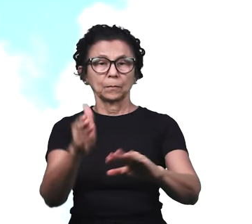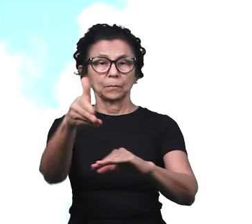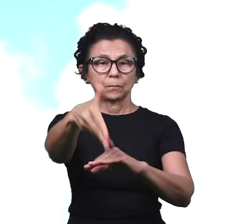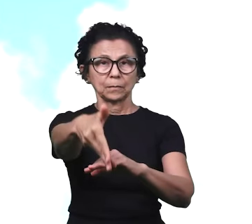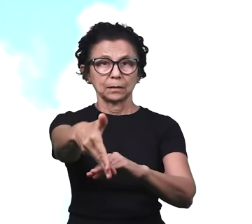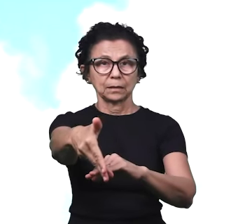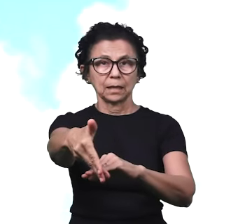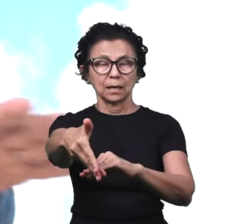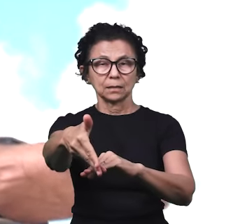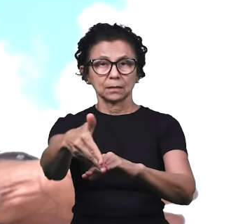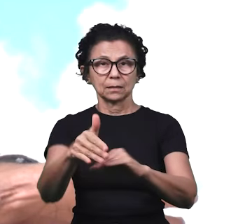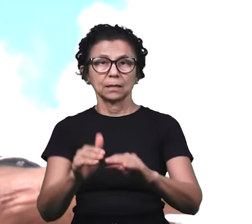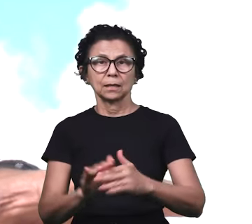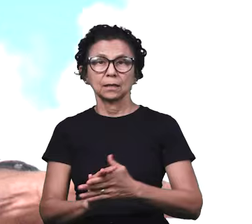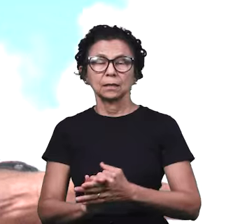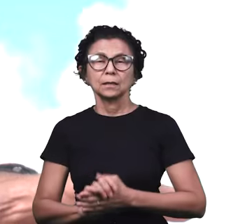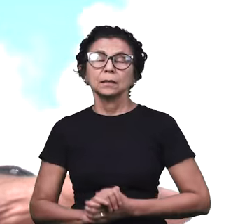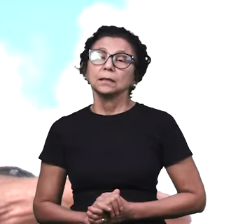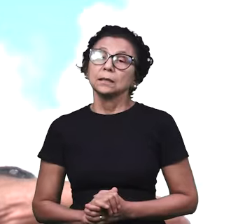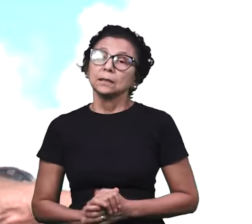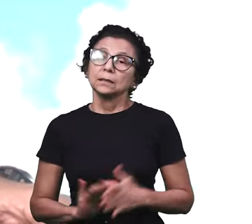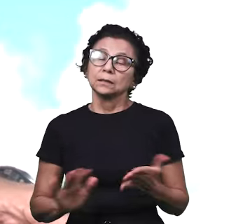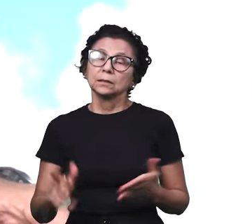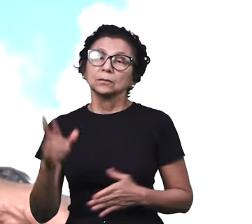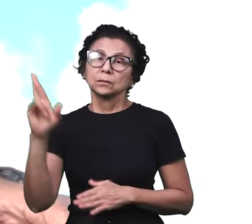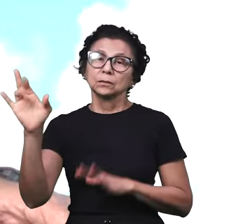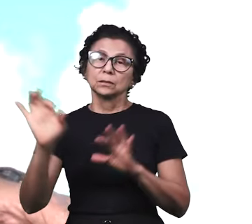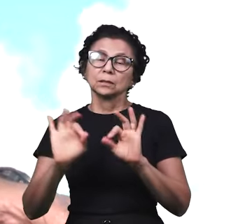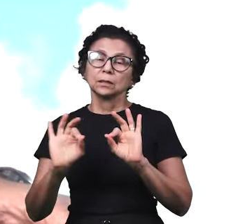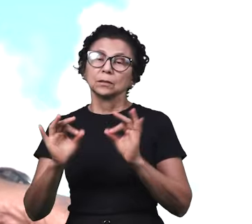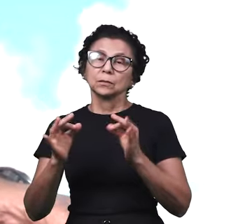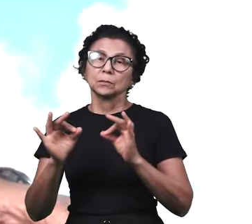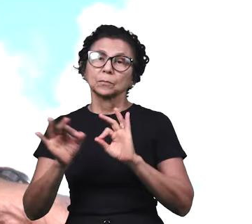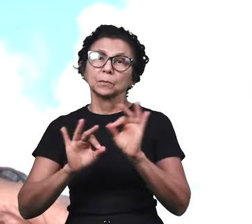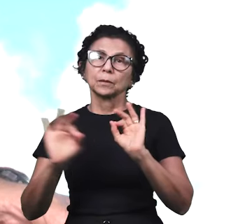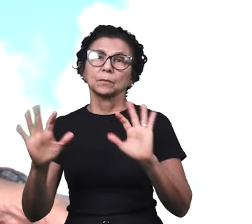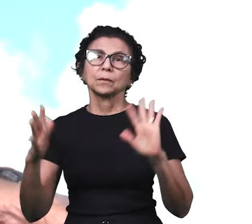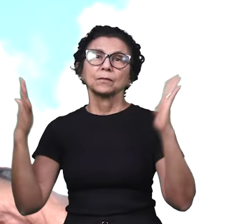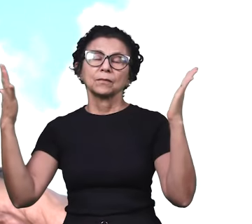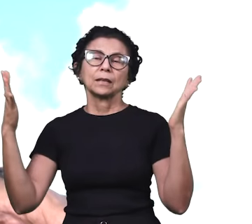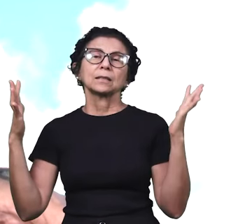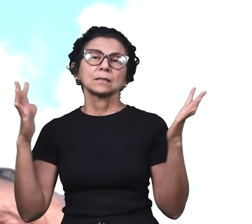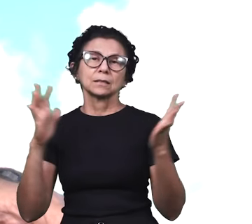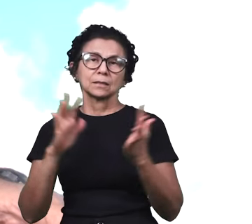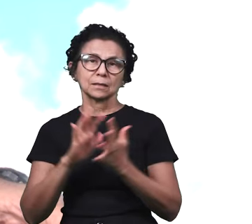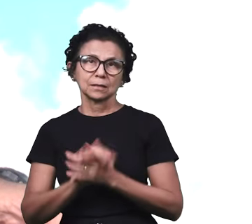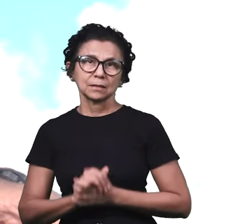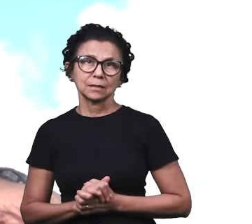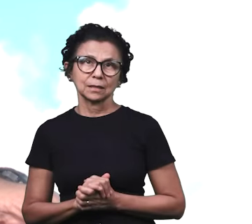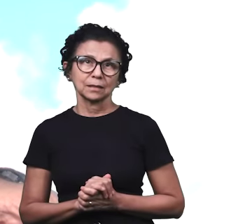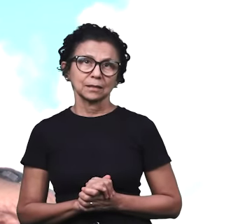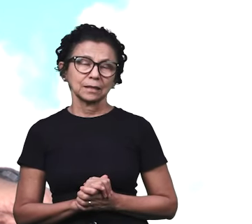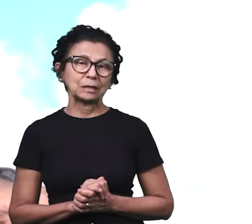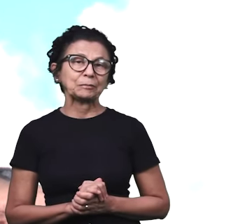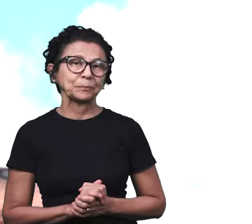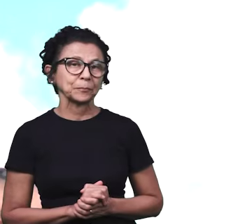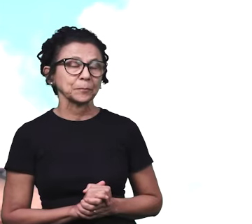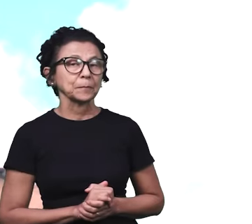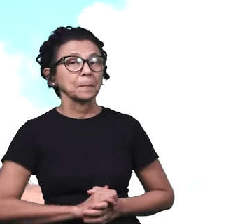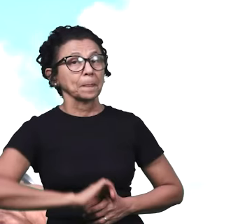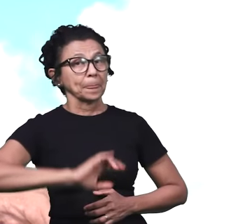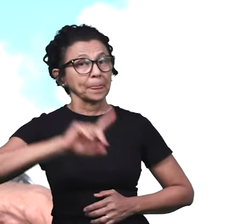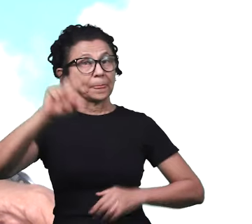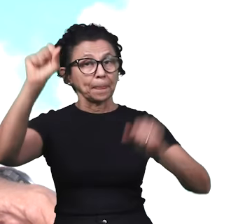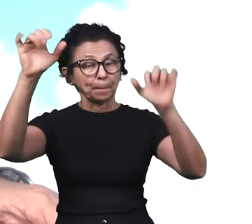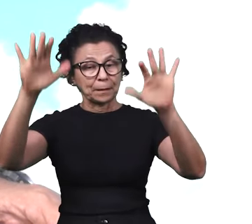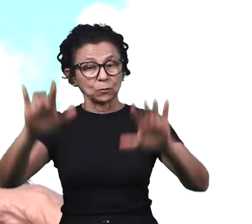chegarem, um cacho de uva tinha que ser carregado por 2 homens. Imagina depois que Deus abençoou aquela terra com o povo